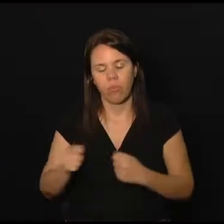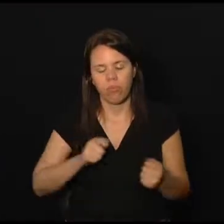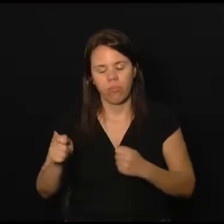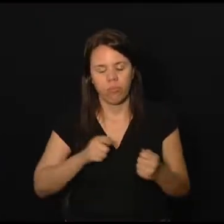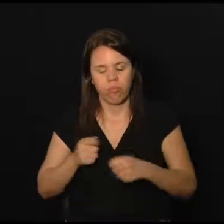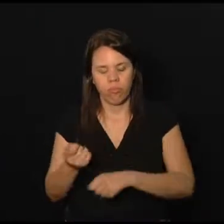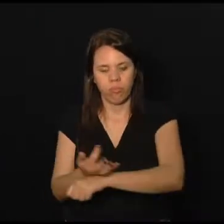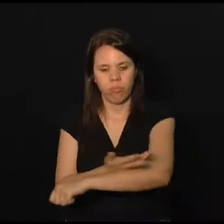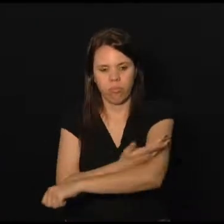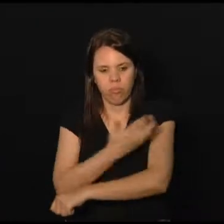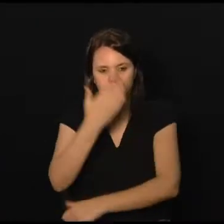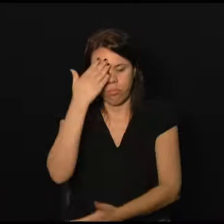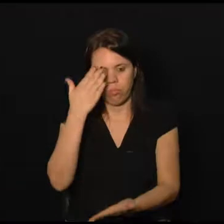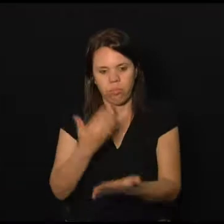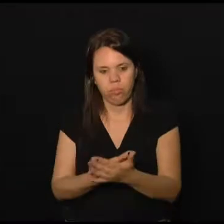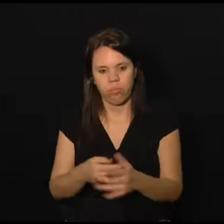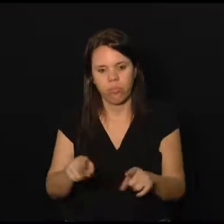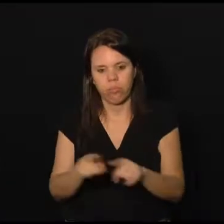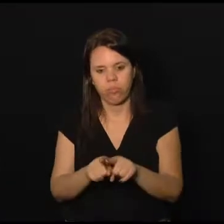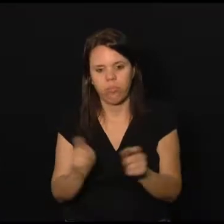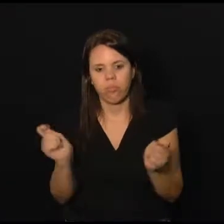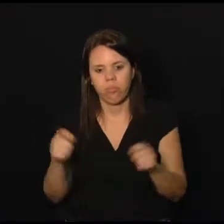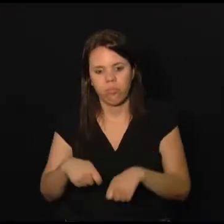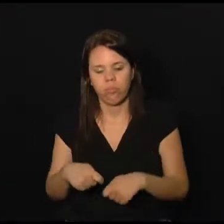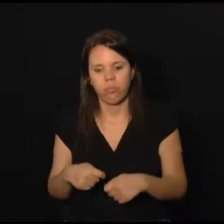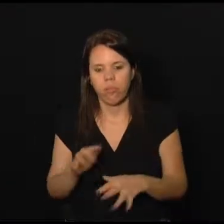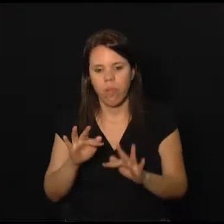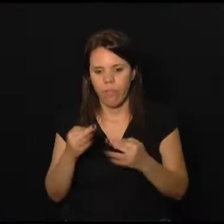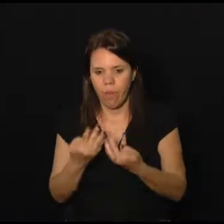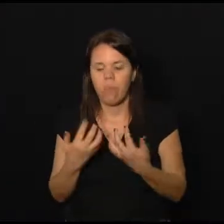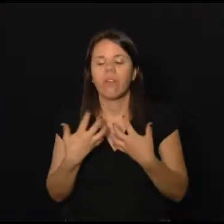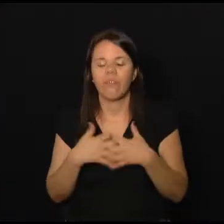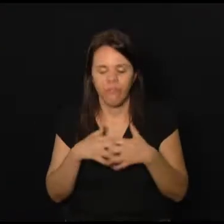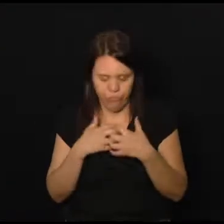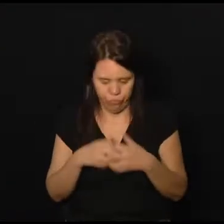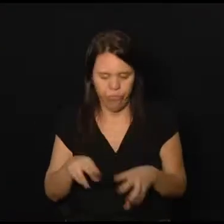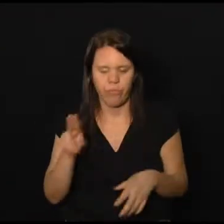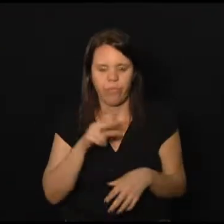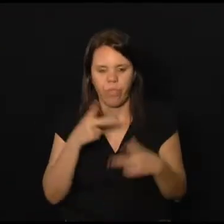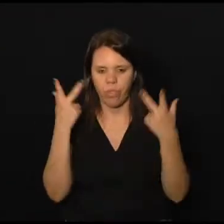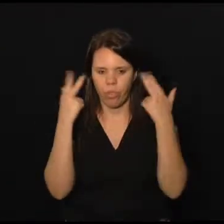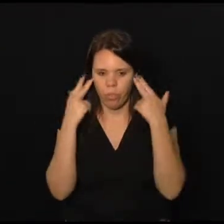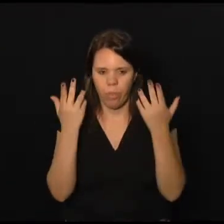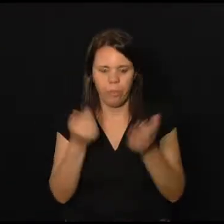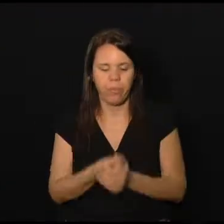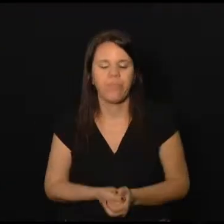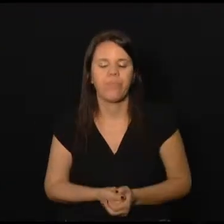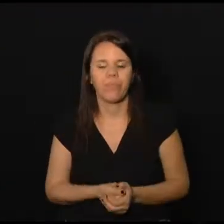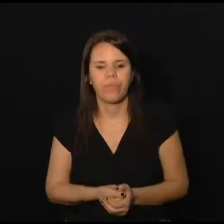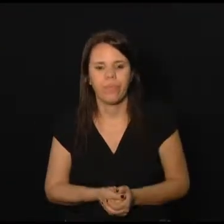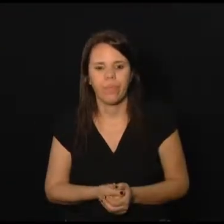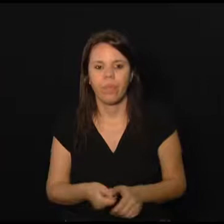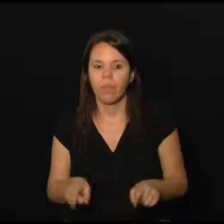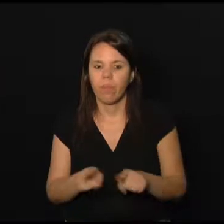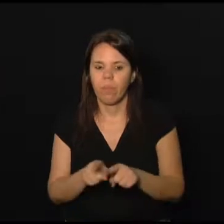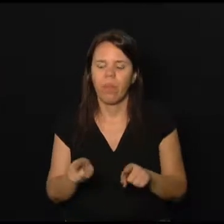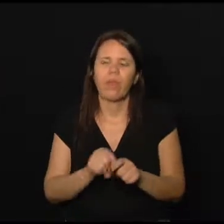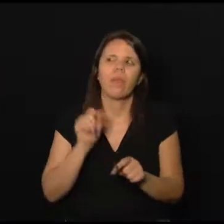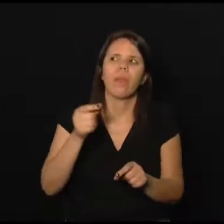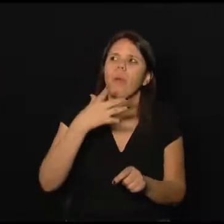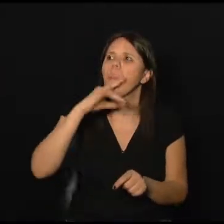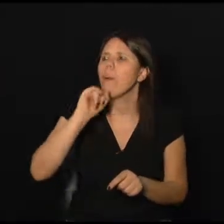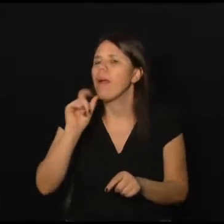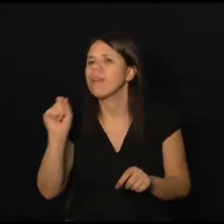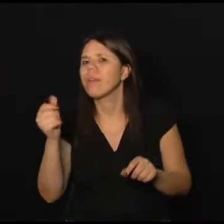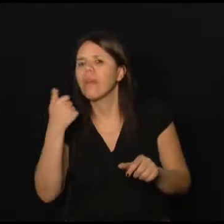emocional e a minha crença vai ser favorável a partir do momento que a minha família for funcional. Né? E a hierarquia, quem é o pai, quem é a